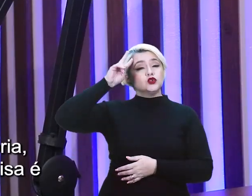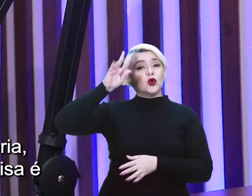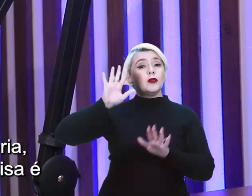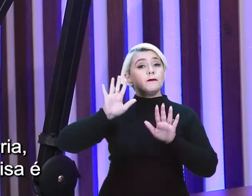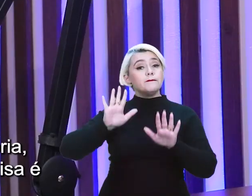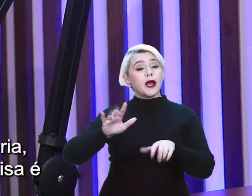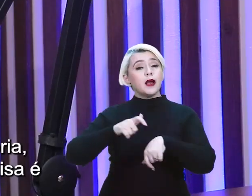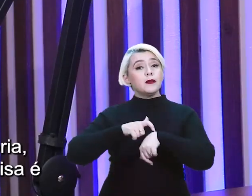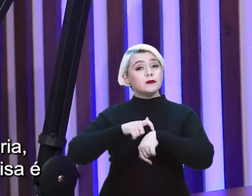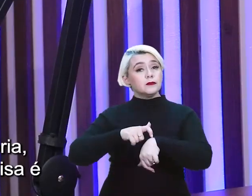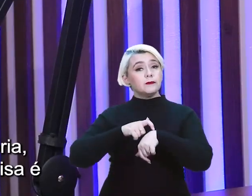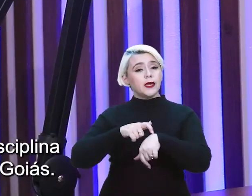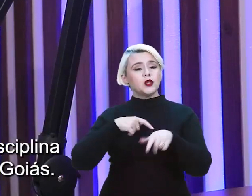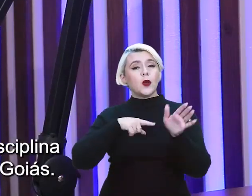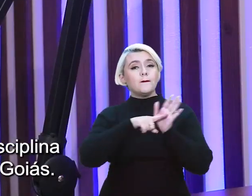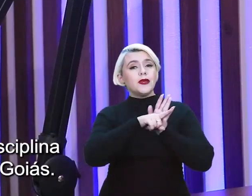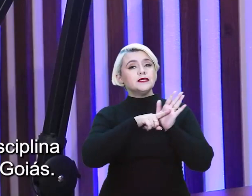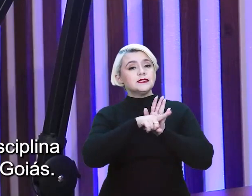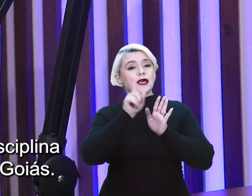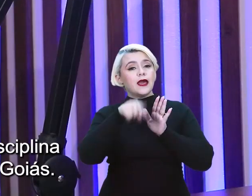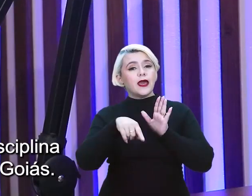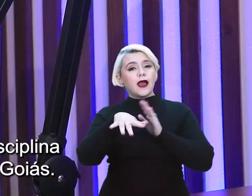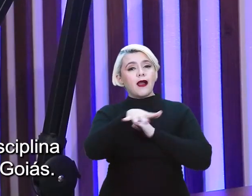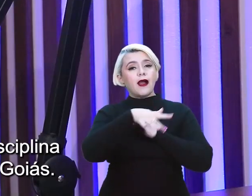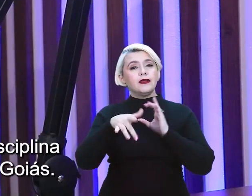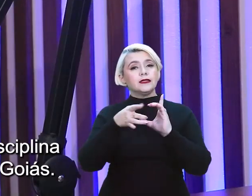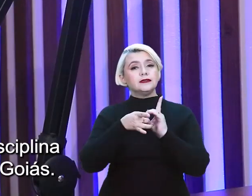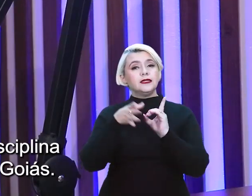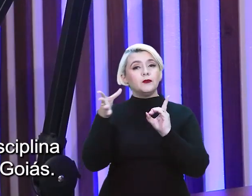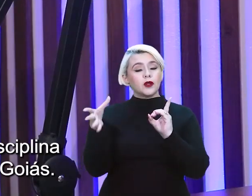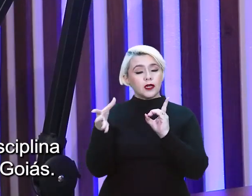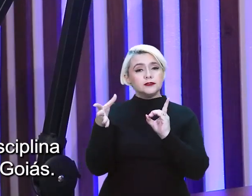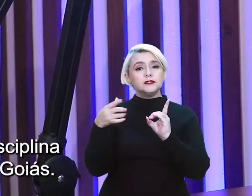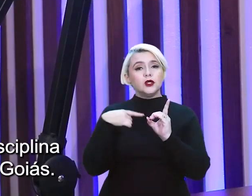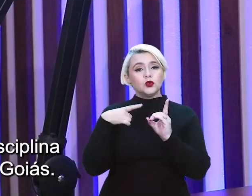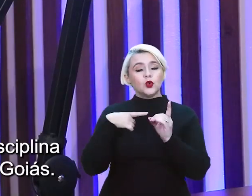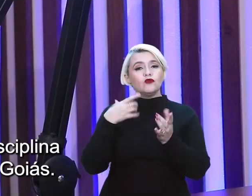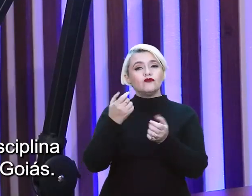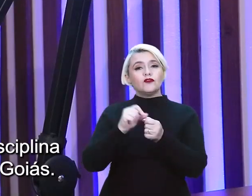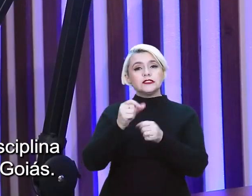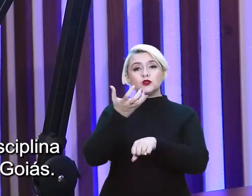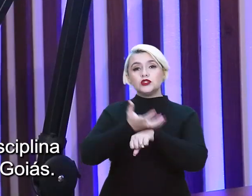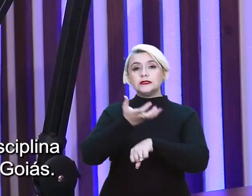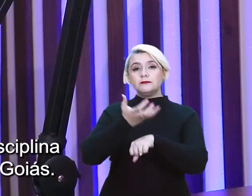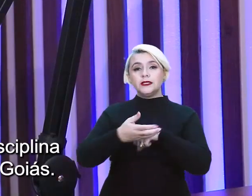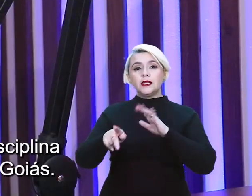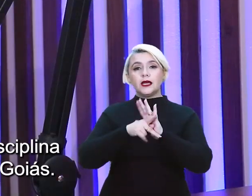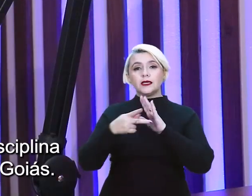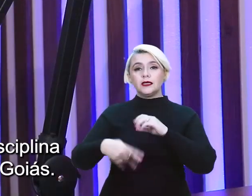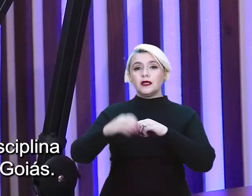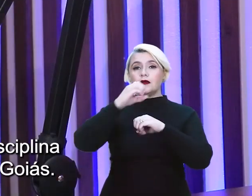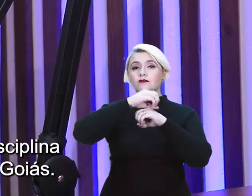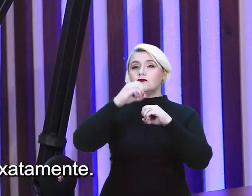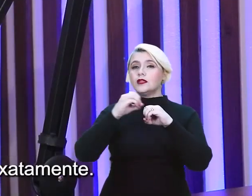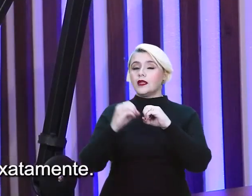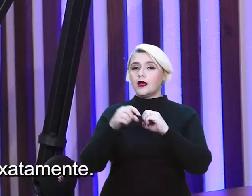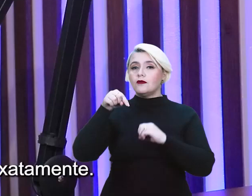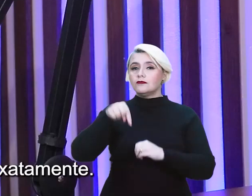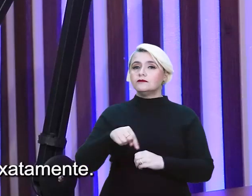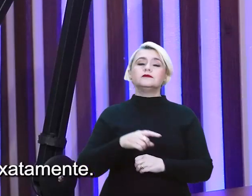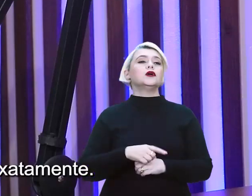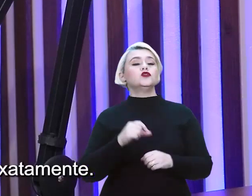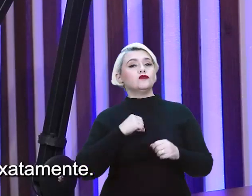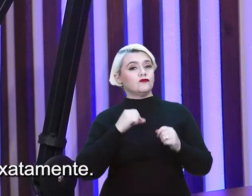mas no momento minha pesquisa é em democracia, né? Eu estou numa disciplina aqui na Universidade Federal de Goiás. Está